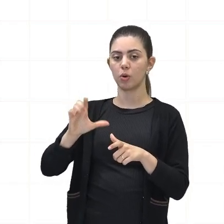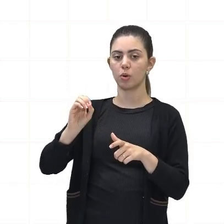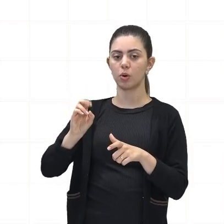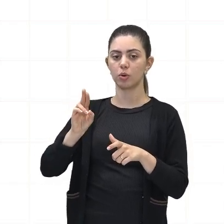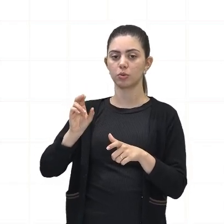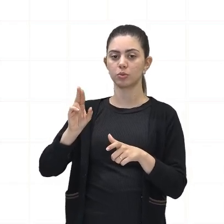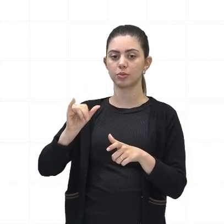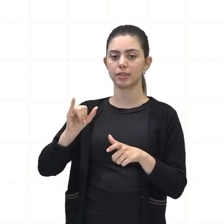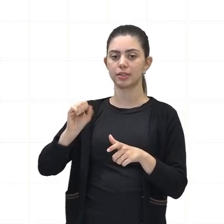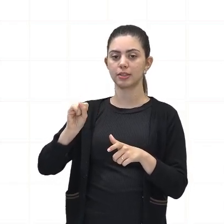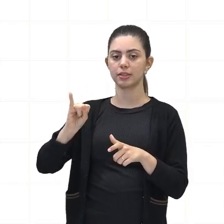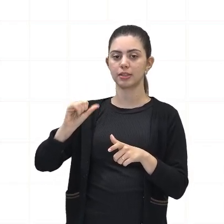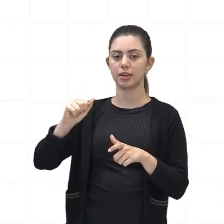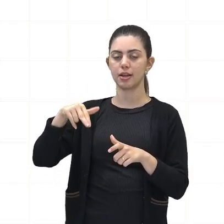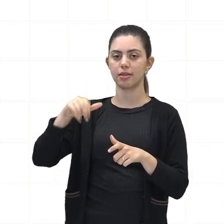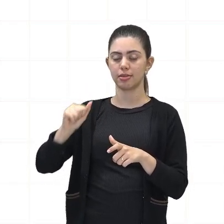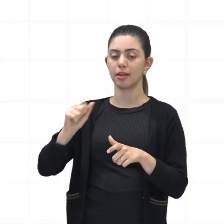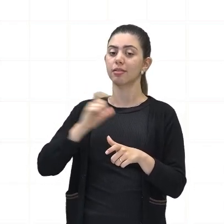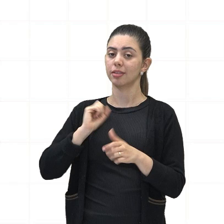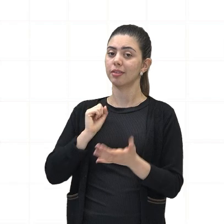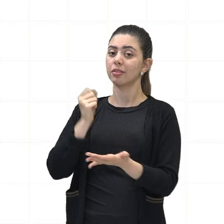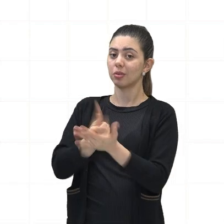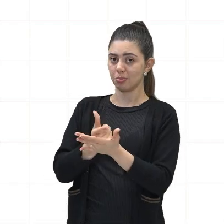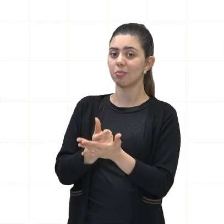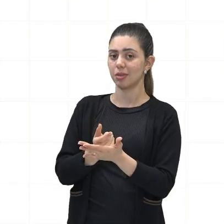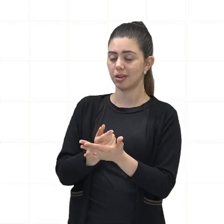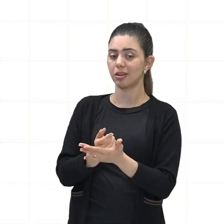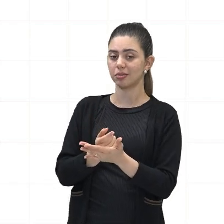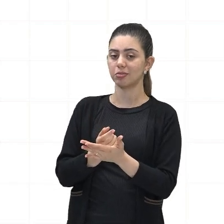foi comprado,